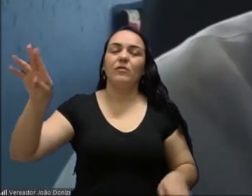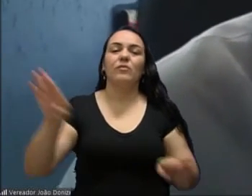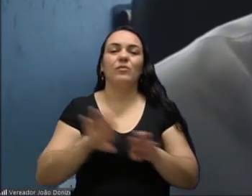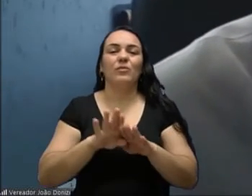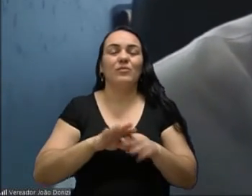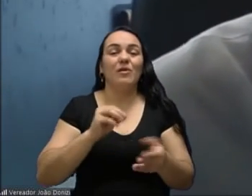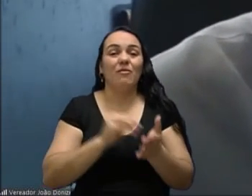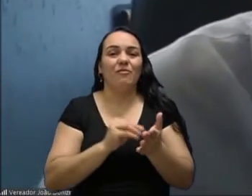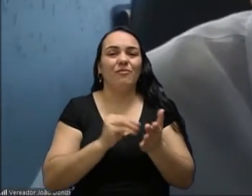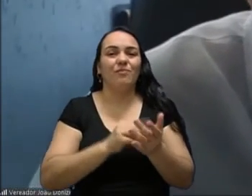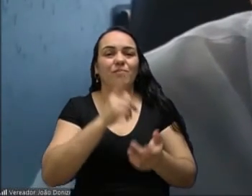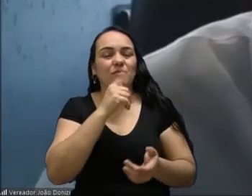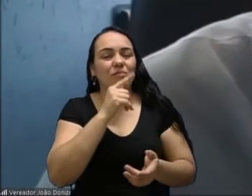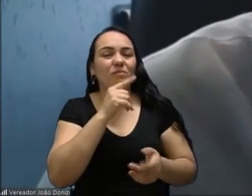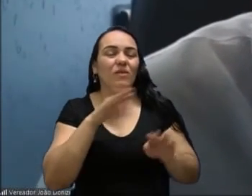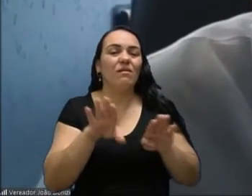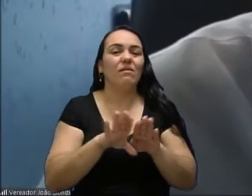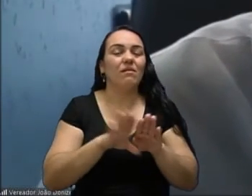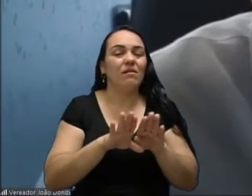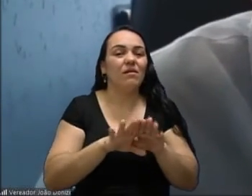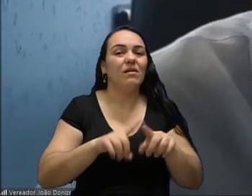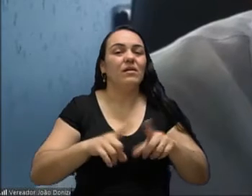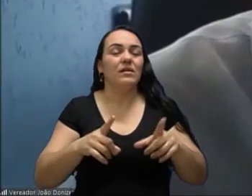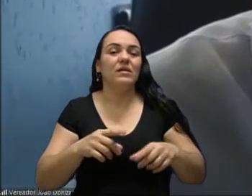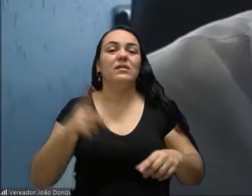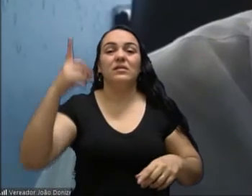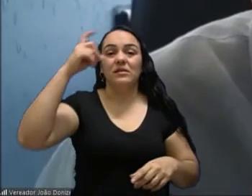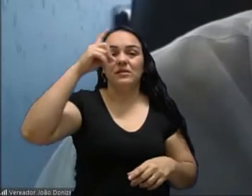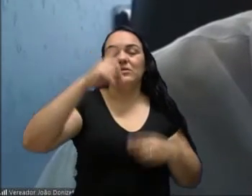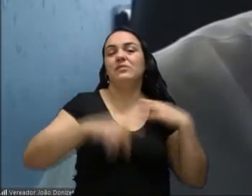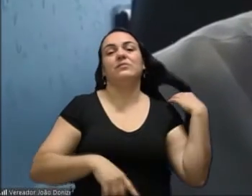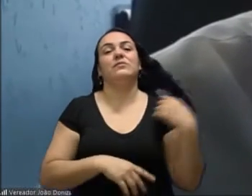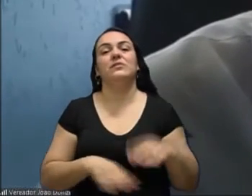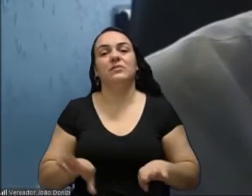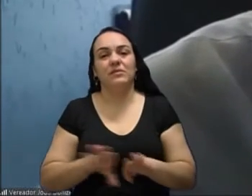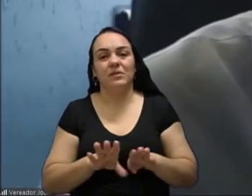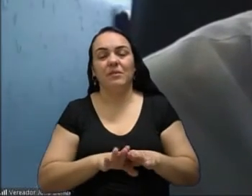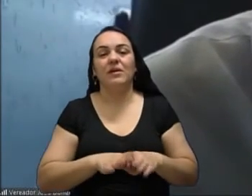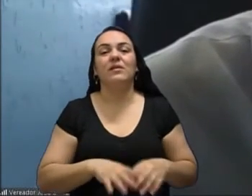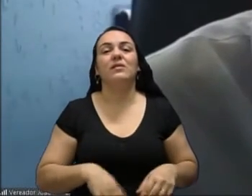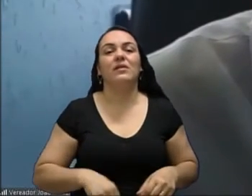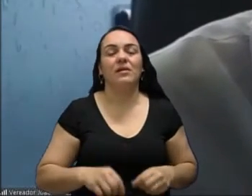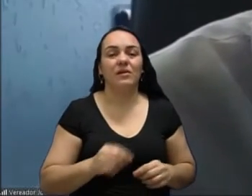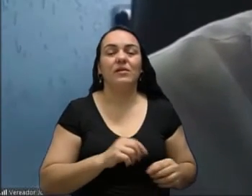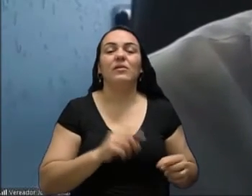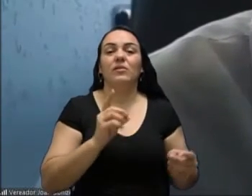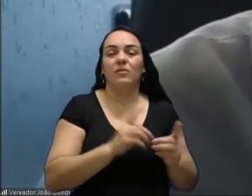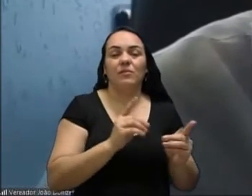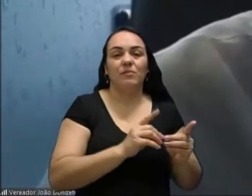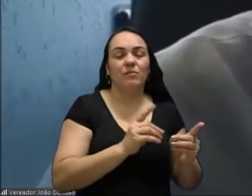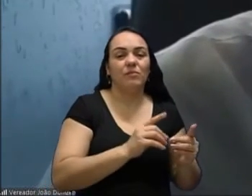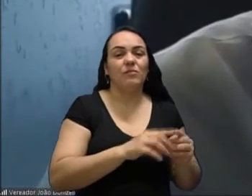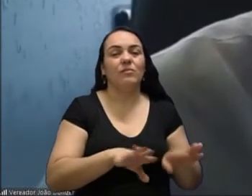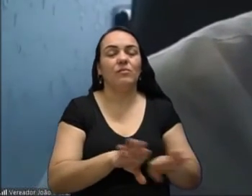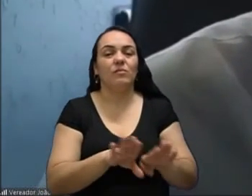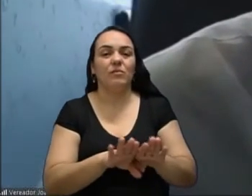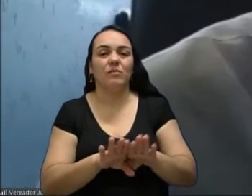pedido de estudo de um outro manancial na região do Éden que pode fazer ver como uma estação de tratamento de água como